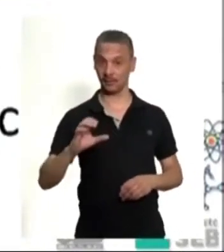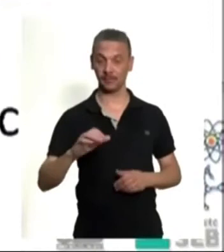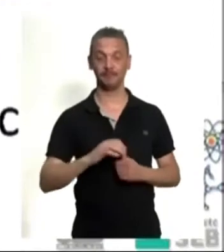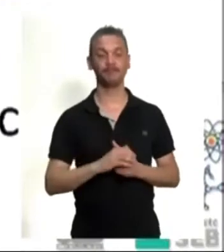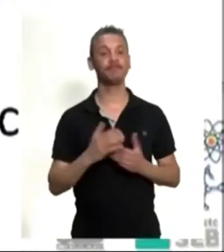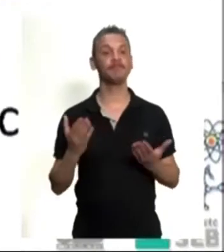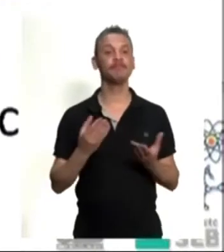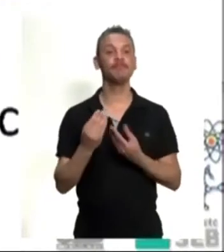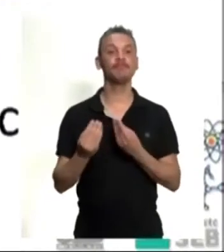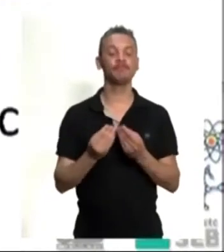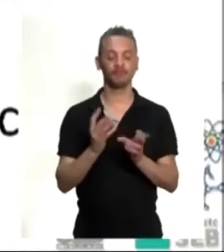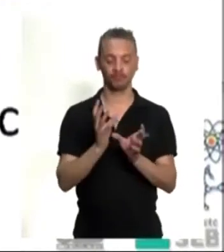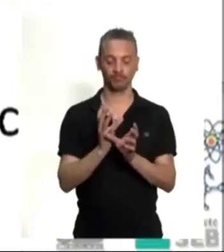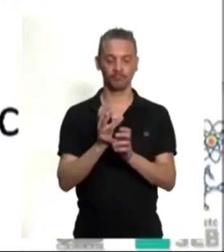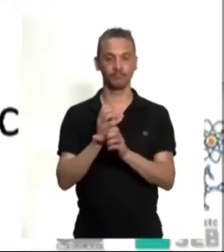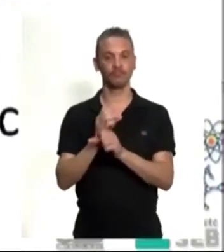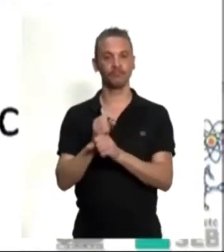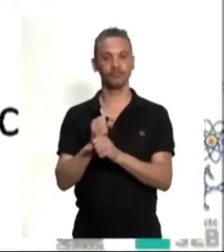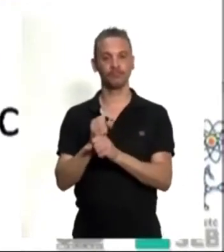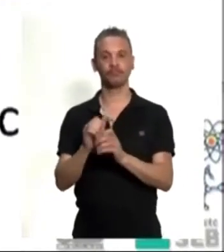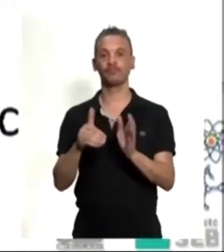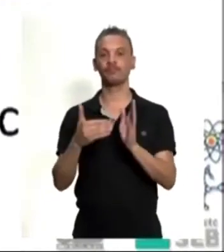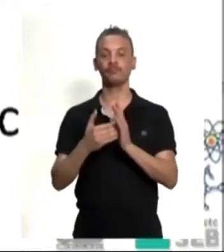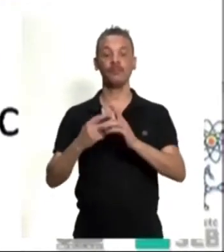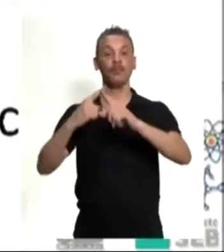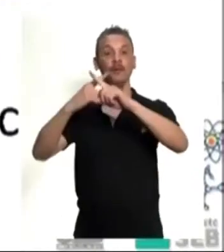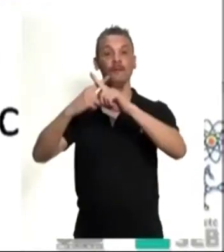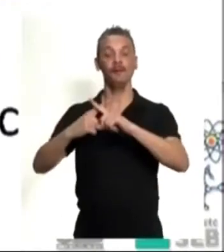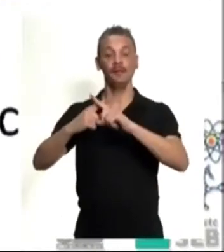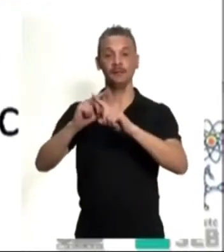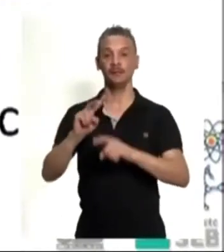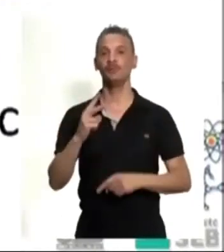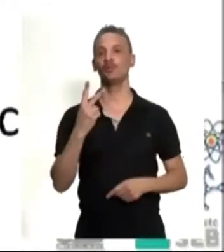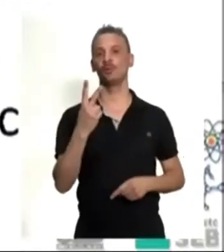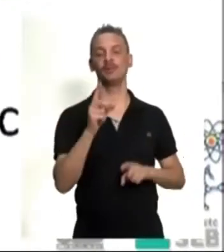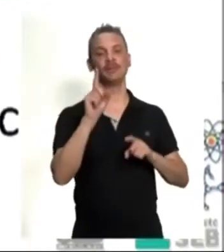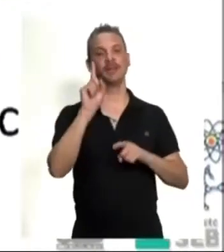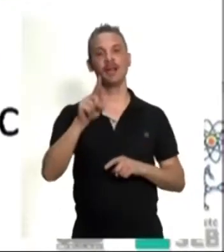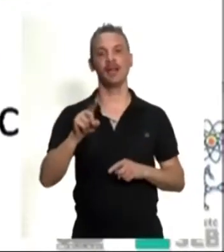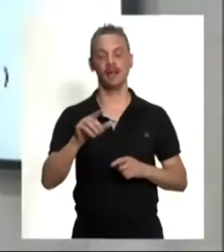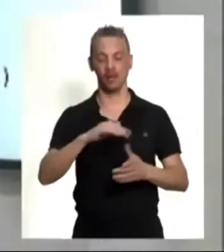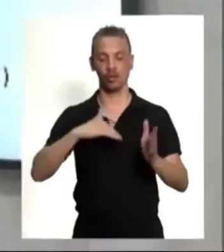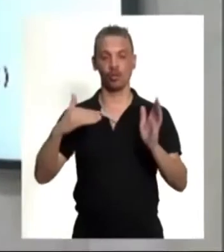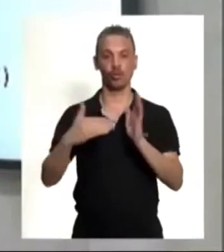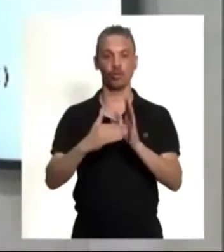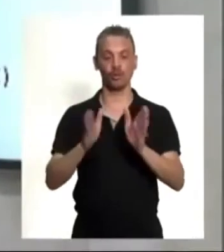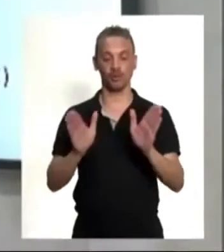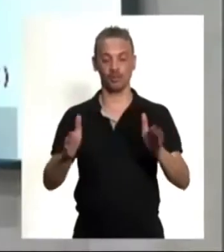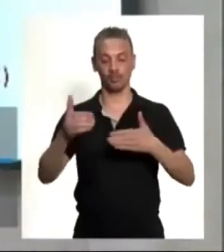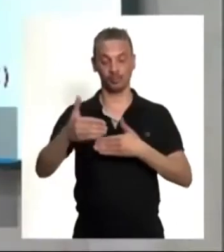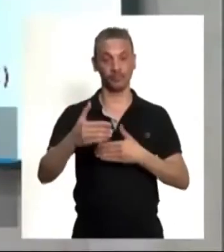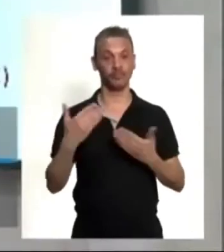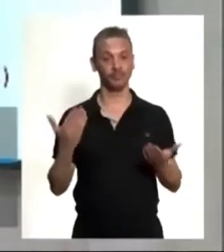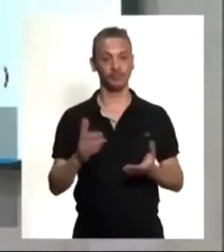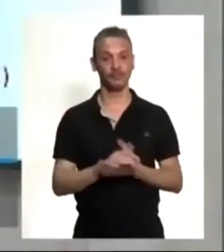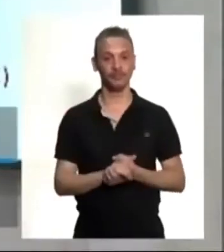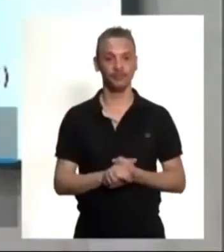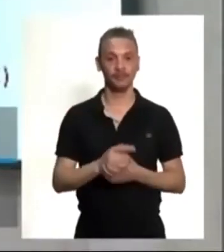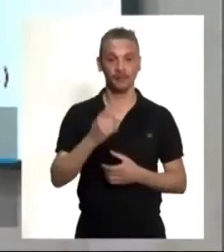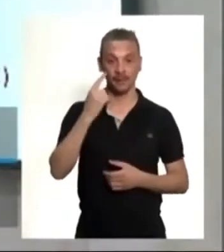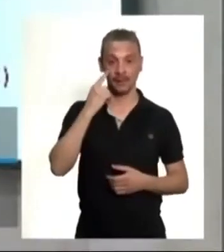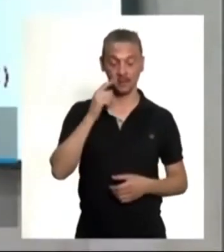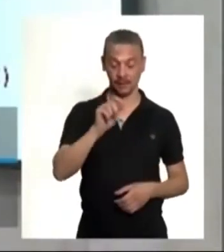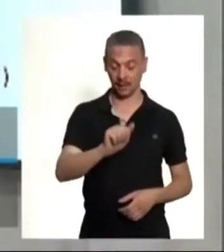faz agora? Você soma tudo, multiplica por 2, é a área total. Olha para cá. Escreve as